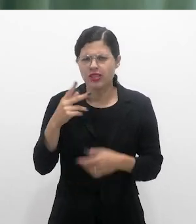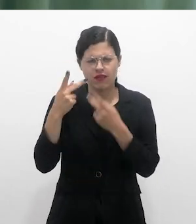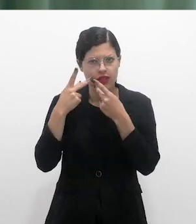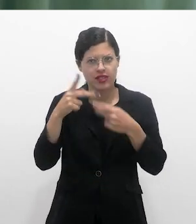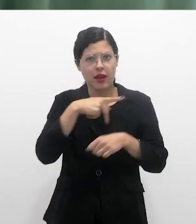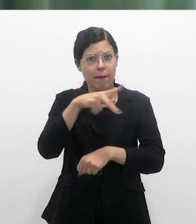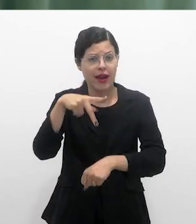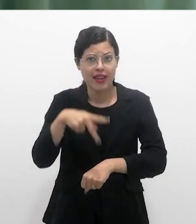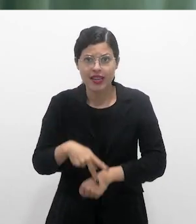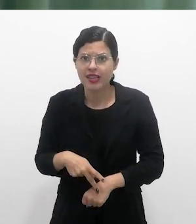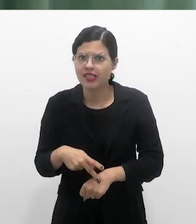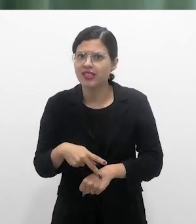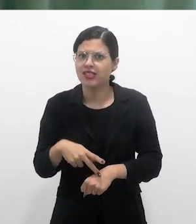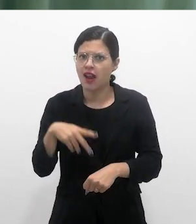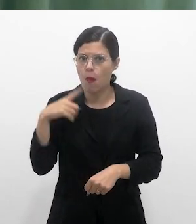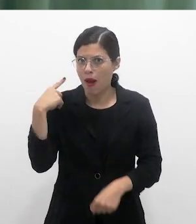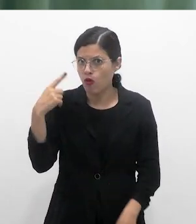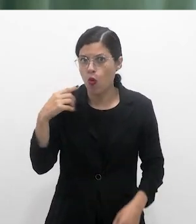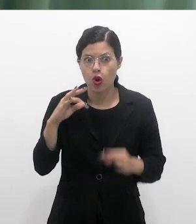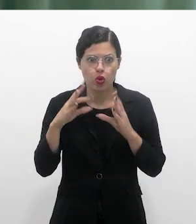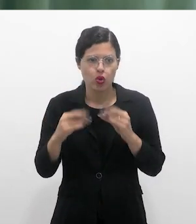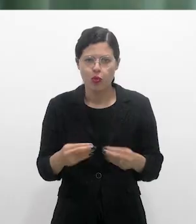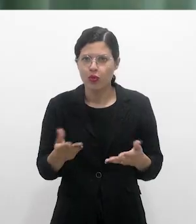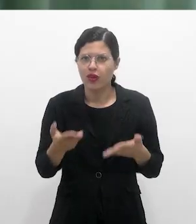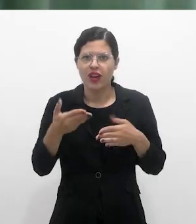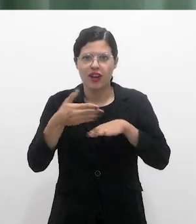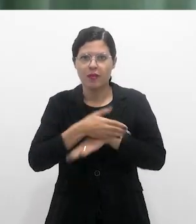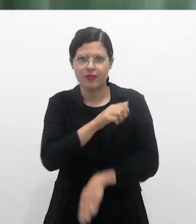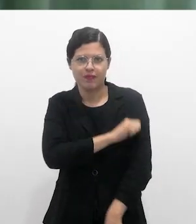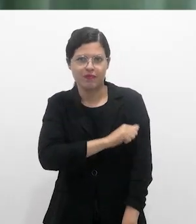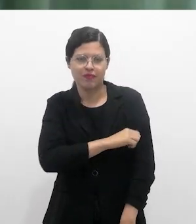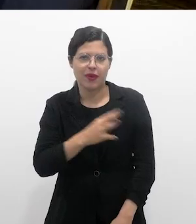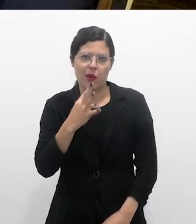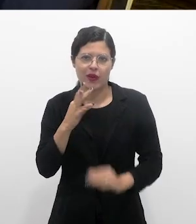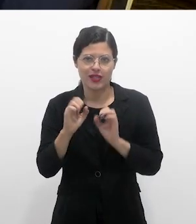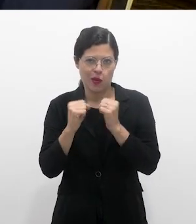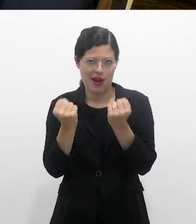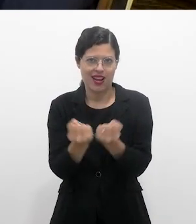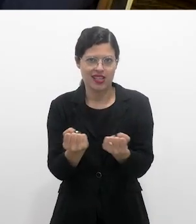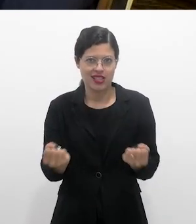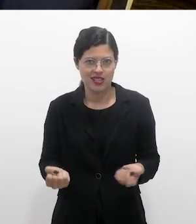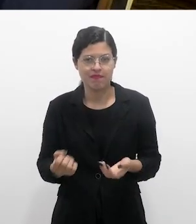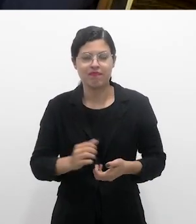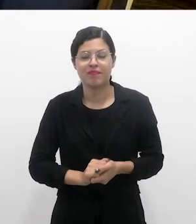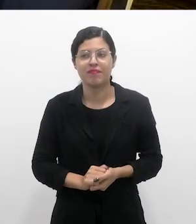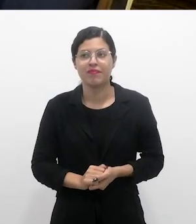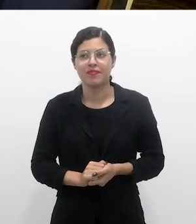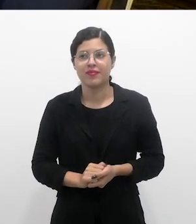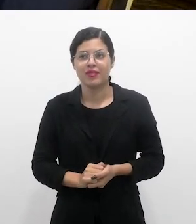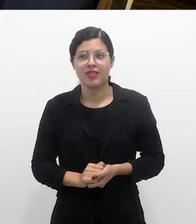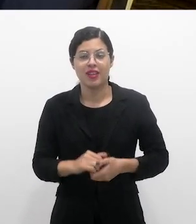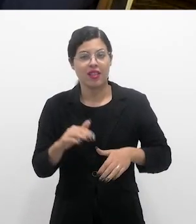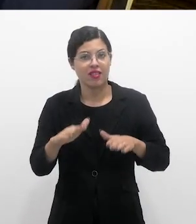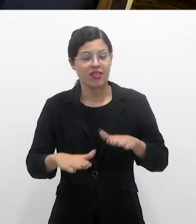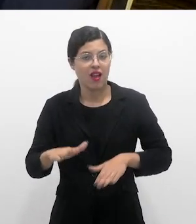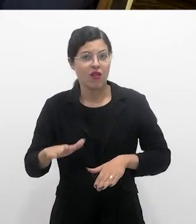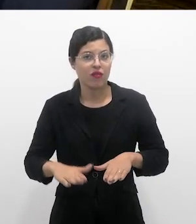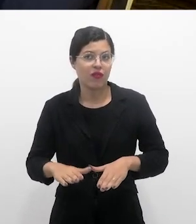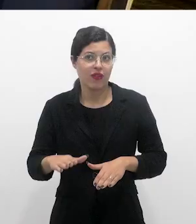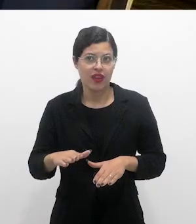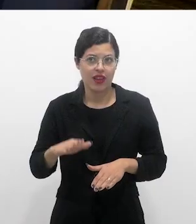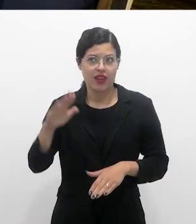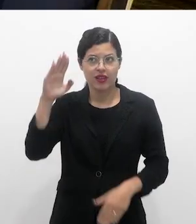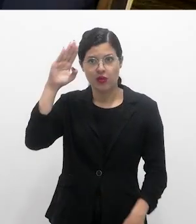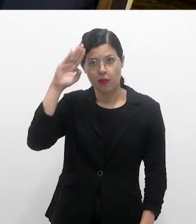países. E era uma loucura, todo mundo queria vir para o Rio para conhecer o Maracanã. Então, talvez seja o maior